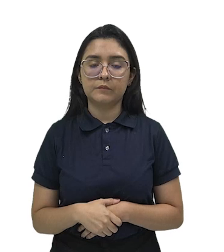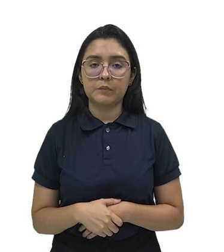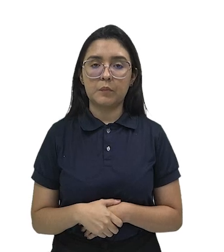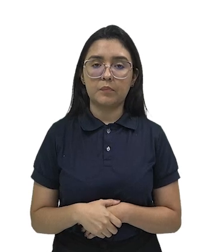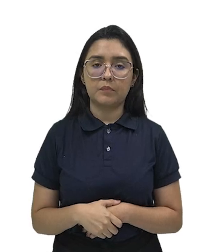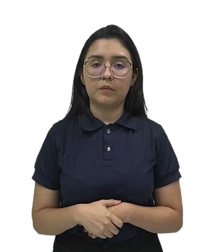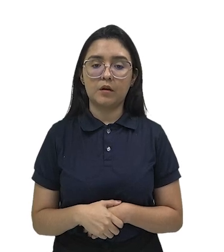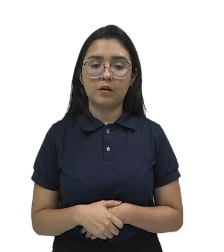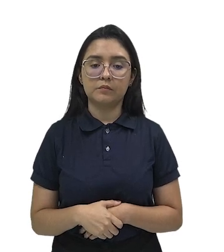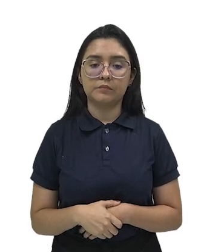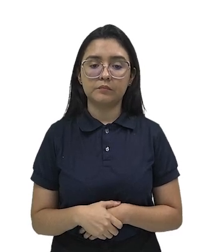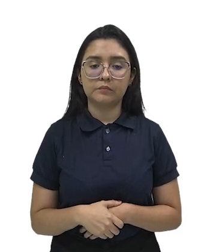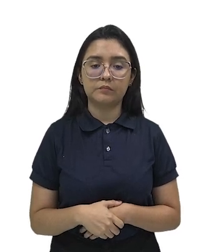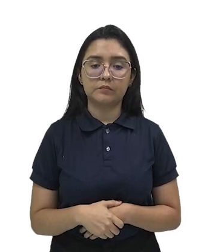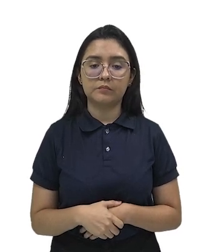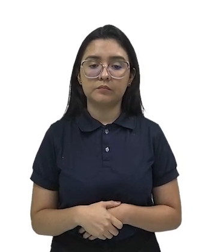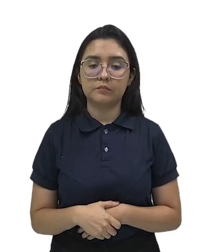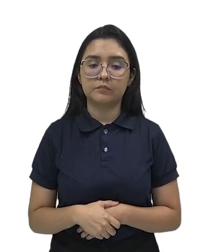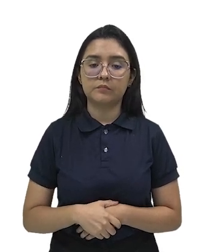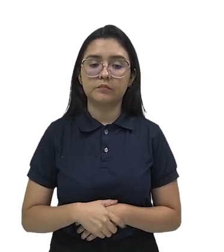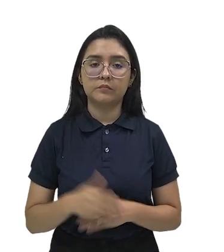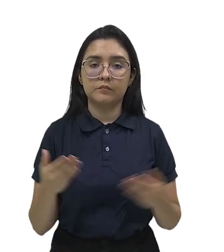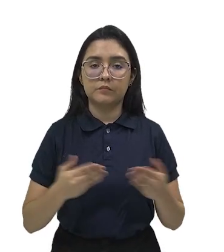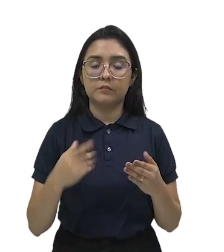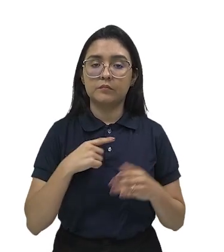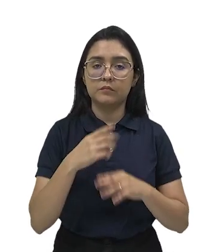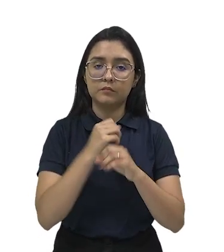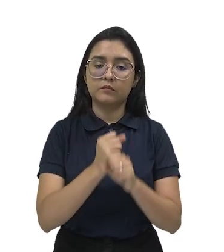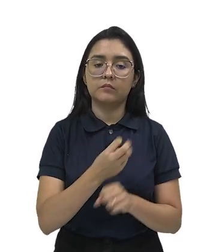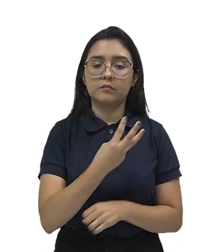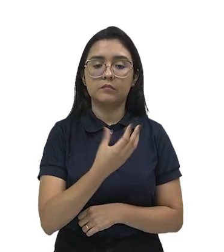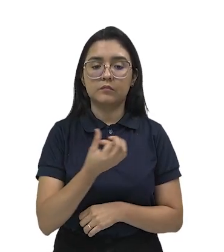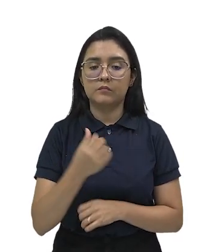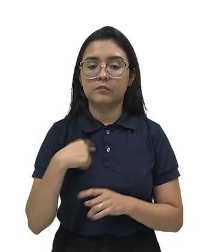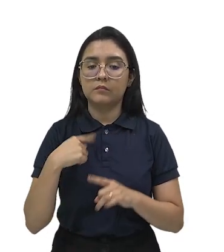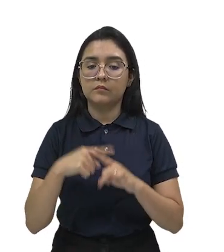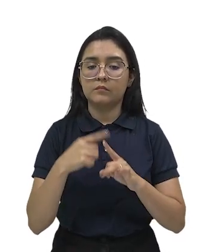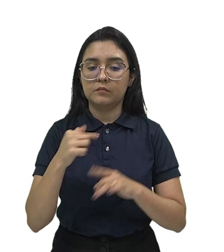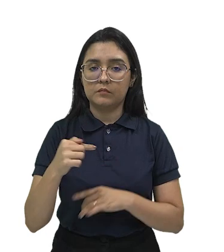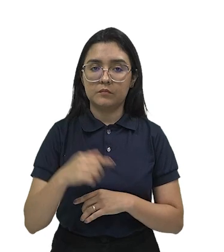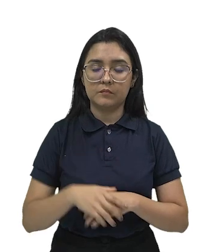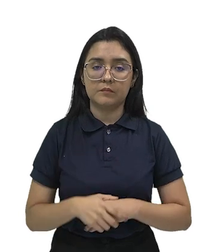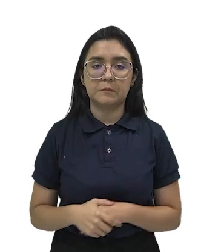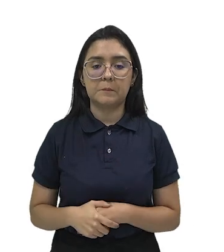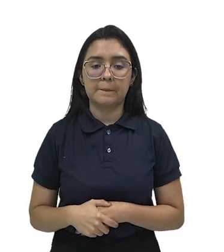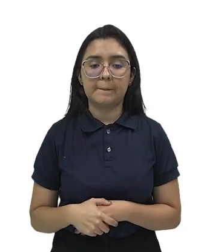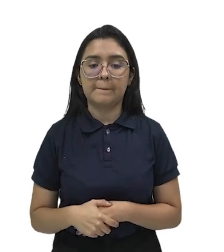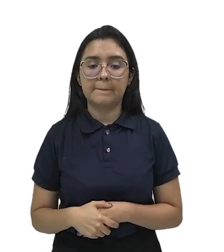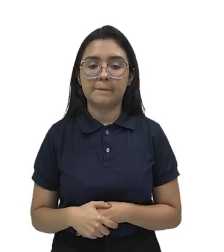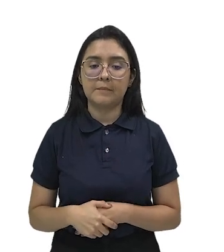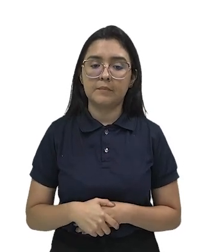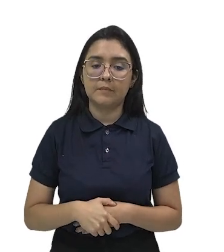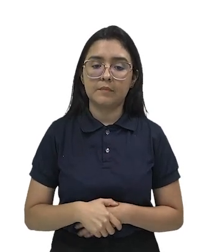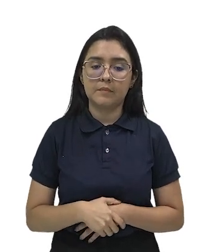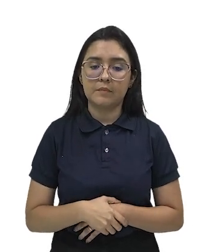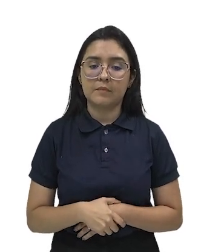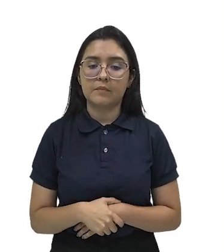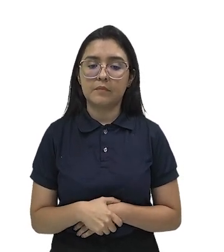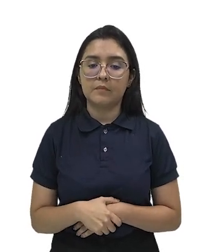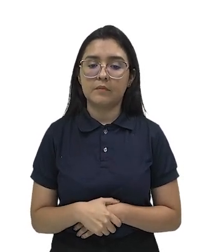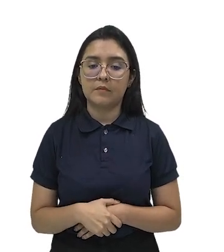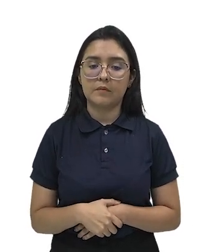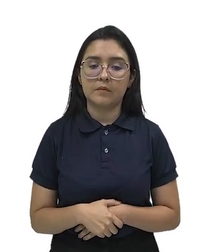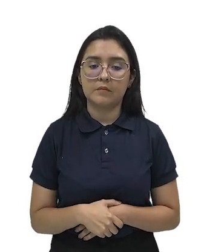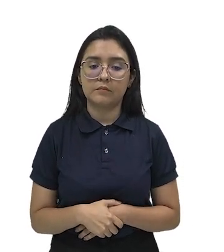7. 7, 6, 13, vai em 1. Certo? Beleza?